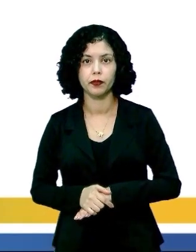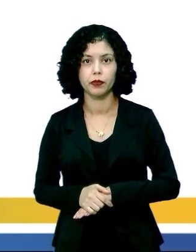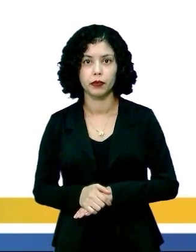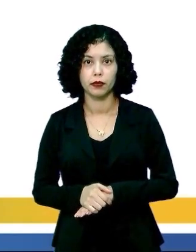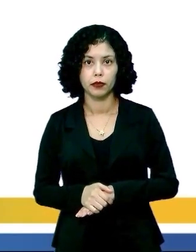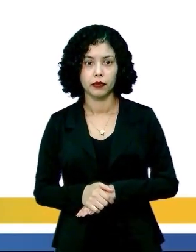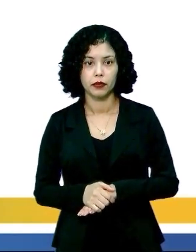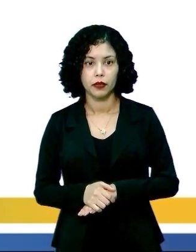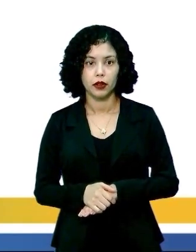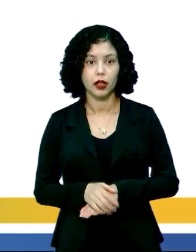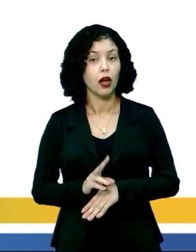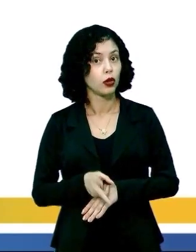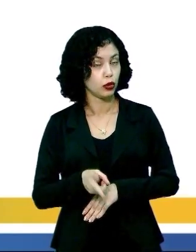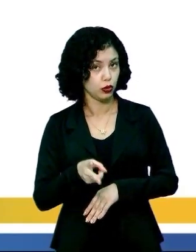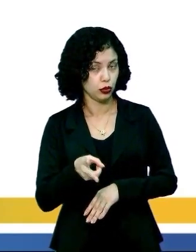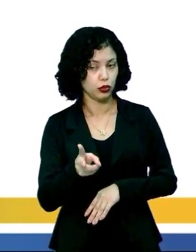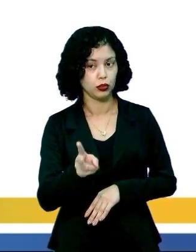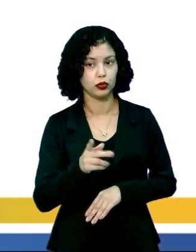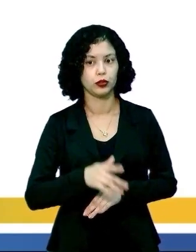lá. Continuando.